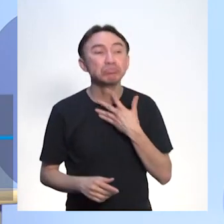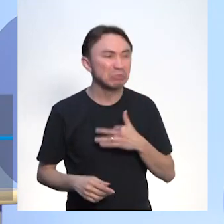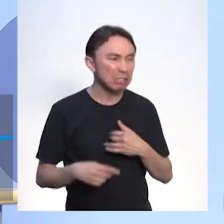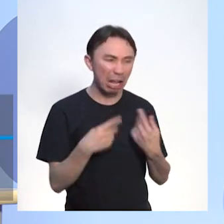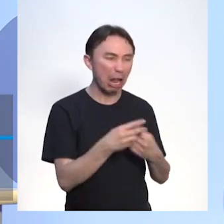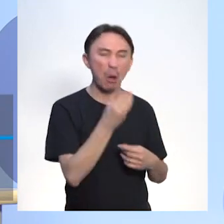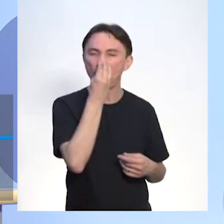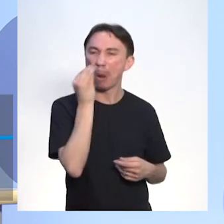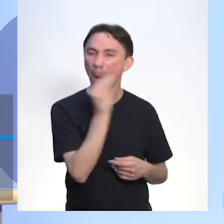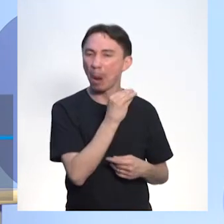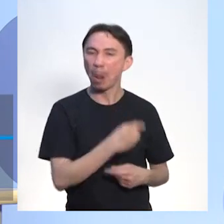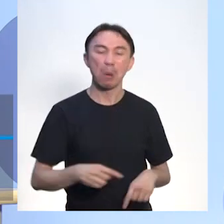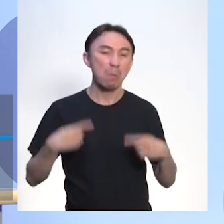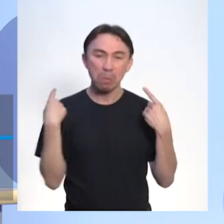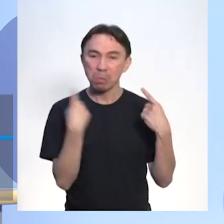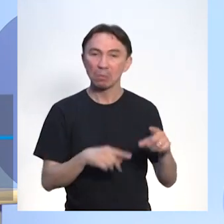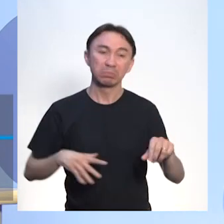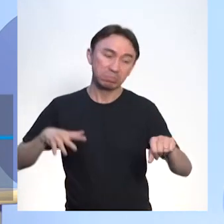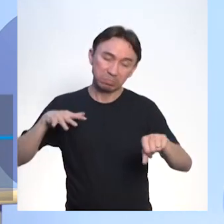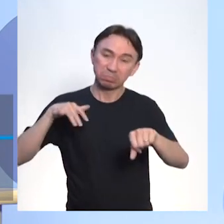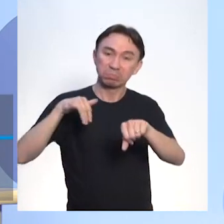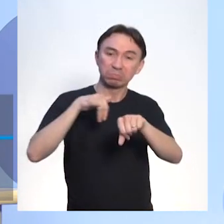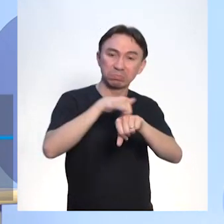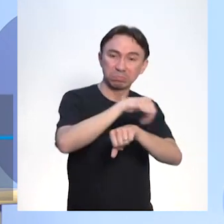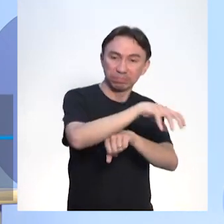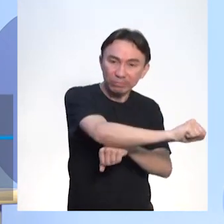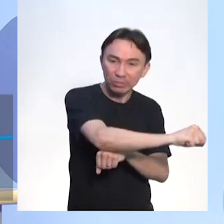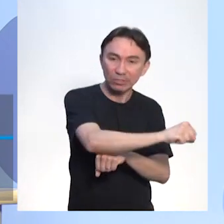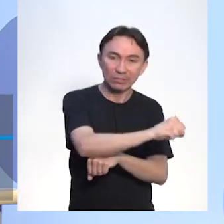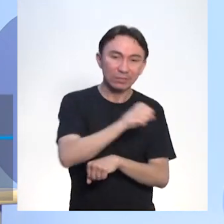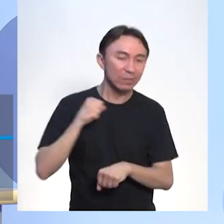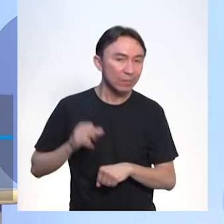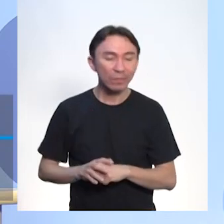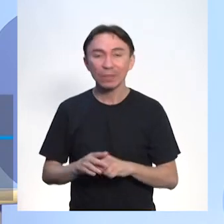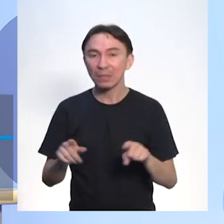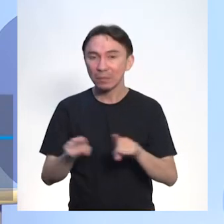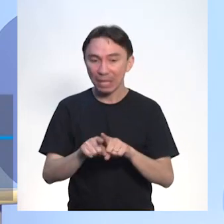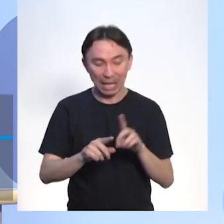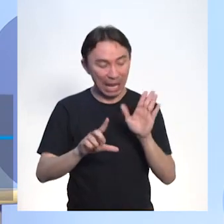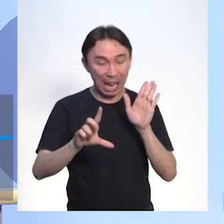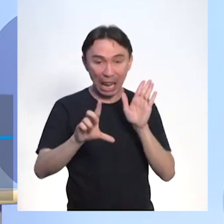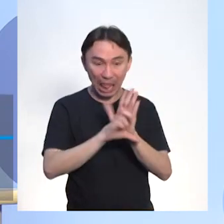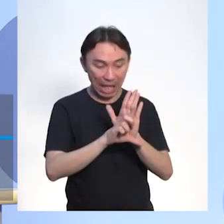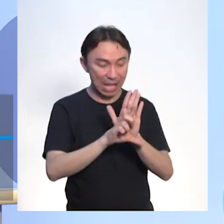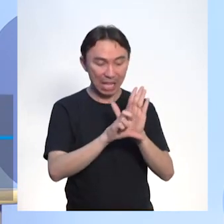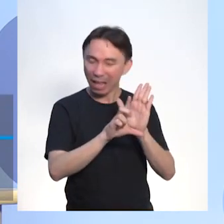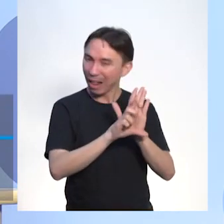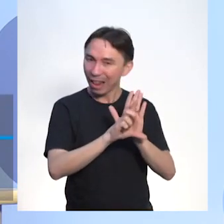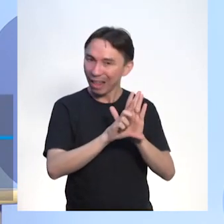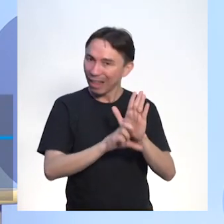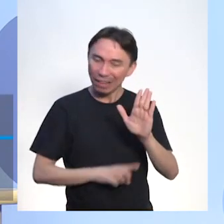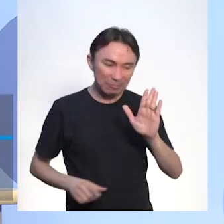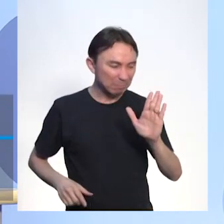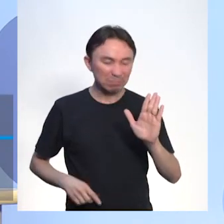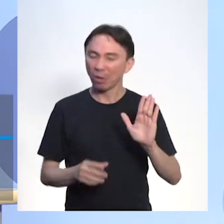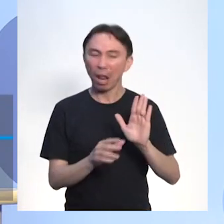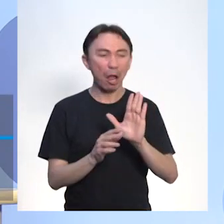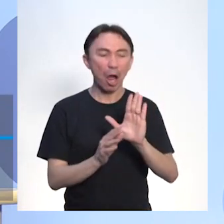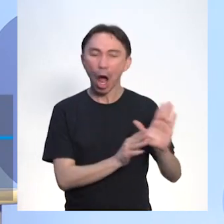região e estrangulamento das leis vigentes. Bem legal aqui o termo estrangulamento das